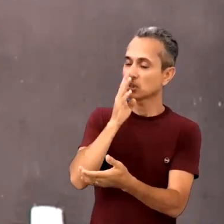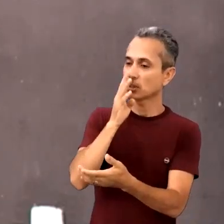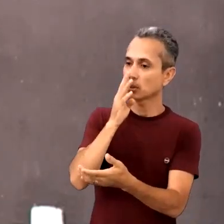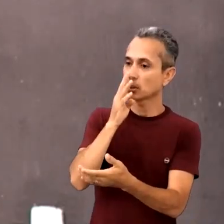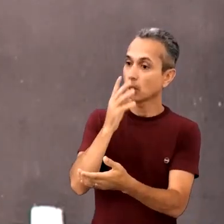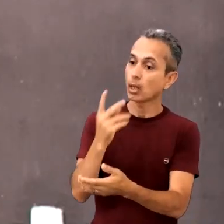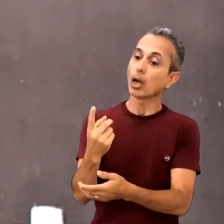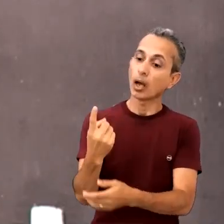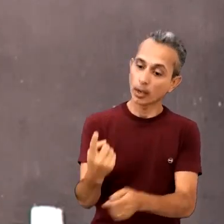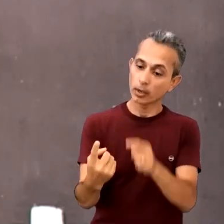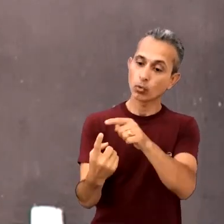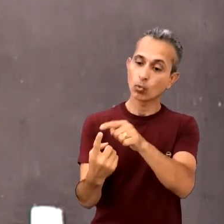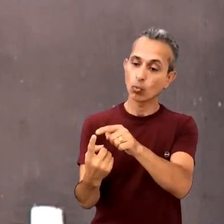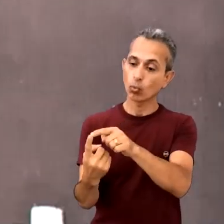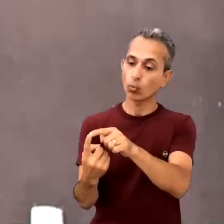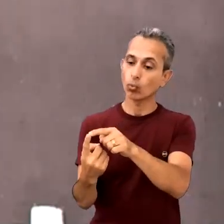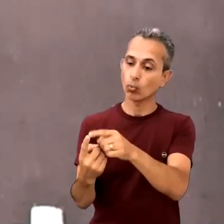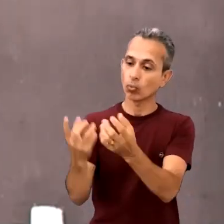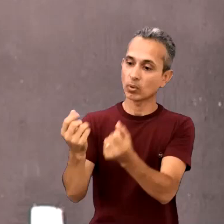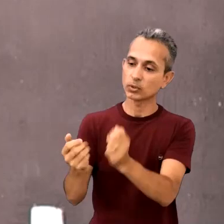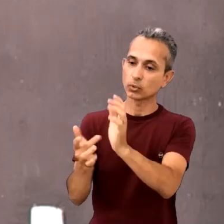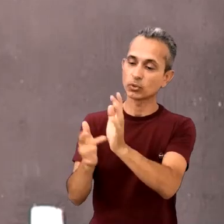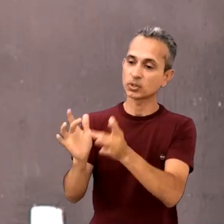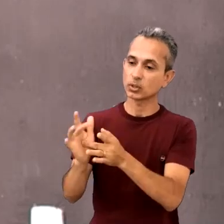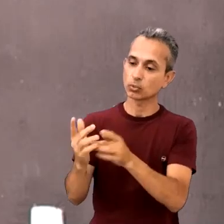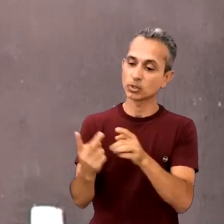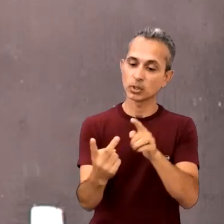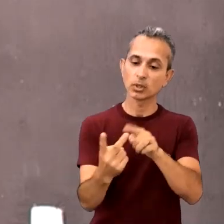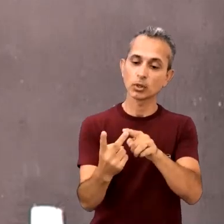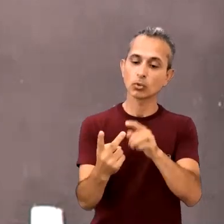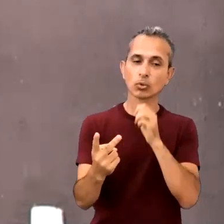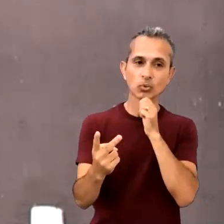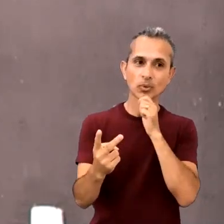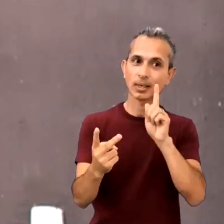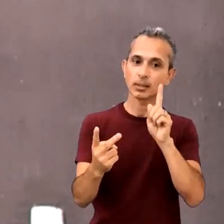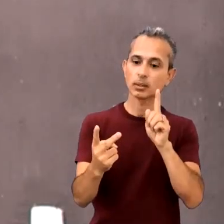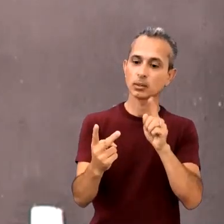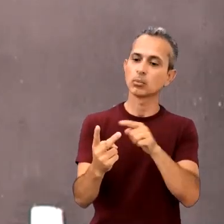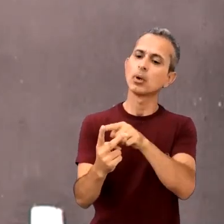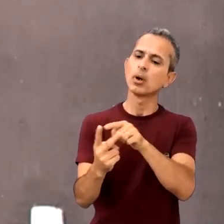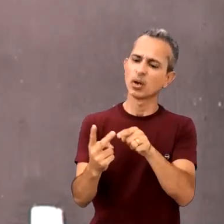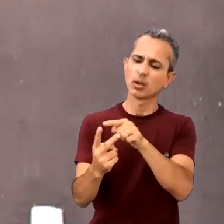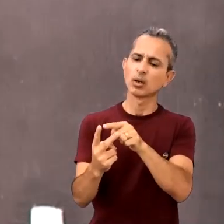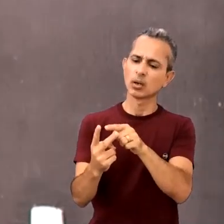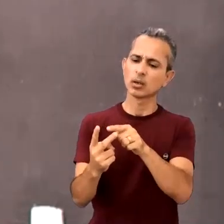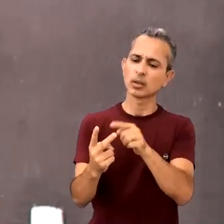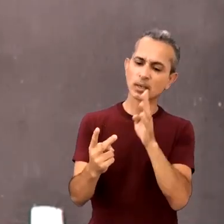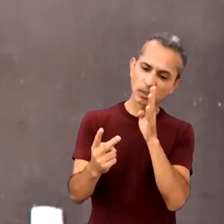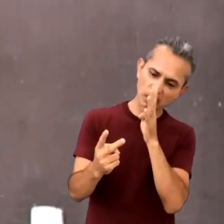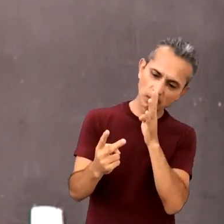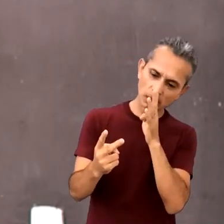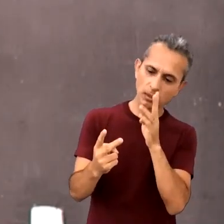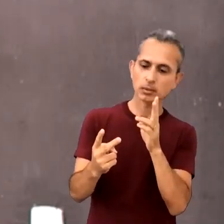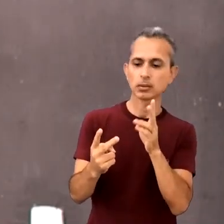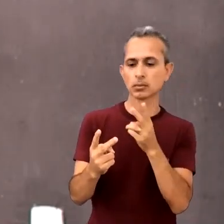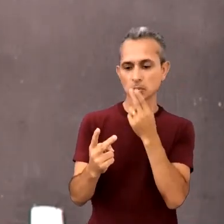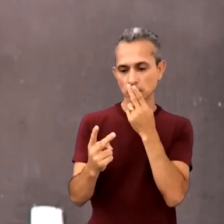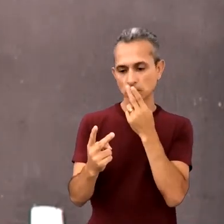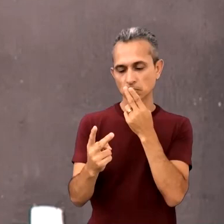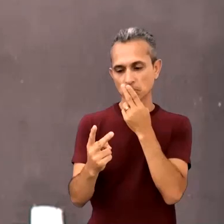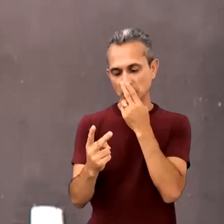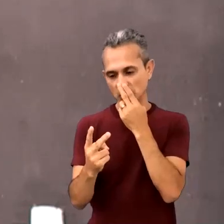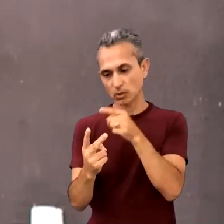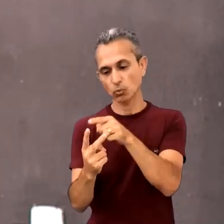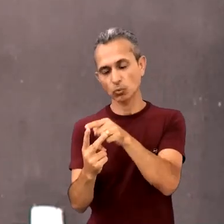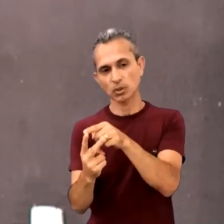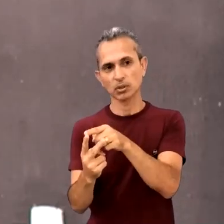permanece, é julgo desigual? É. Mas a palavra de Deus manda que permaneçam juntos. Porque Deus